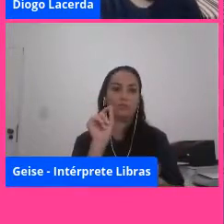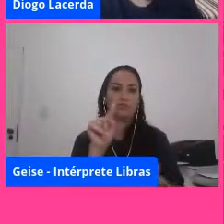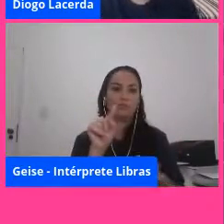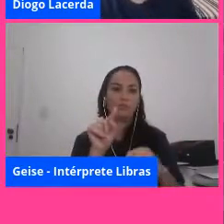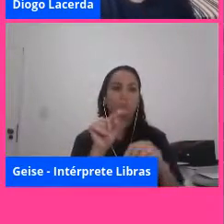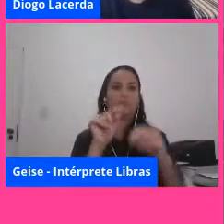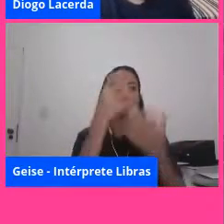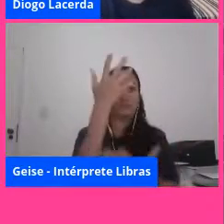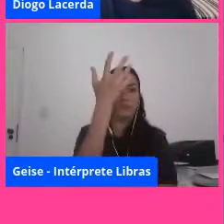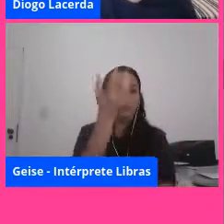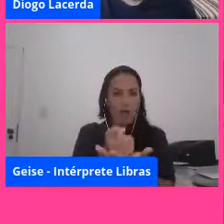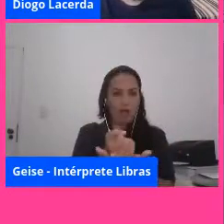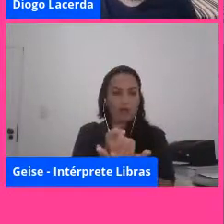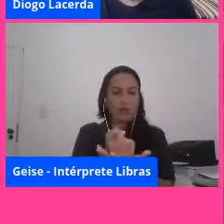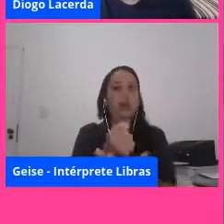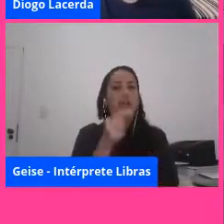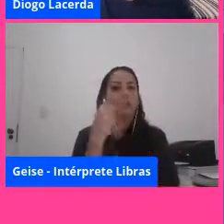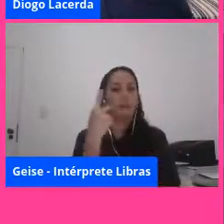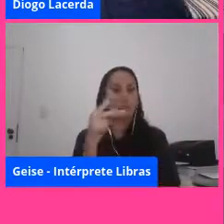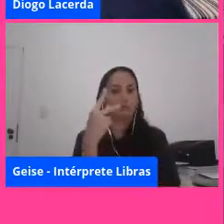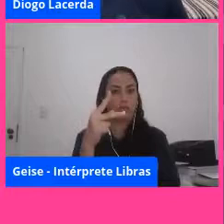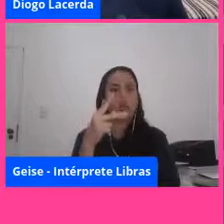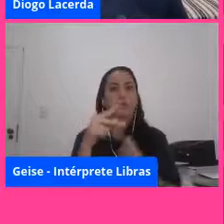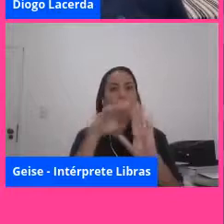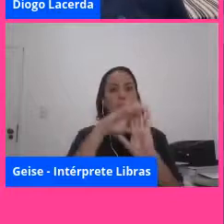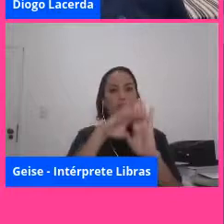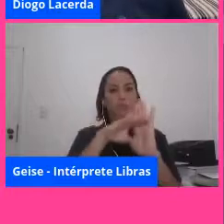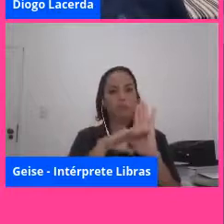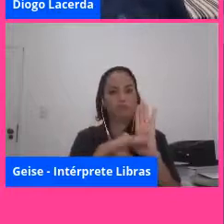ver essa tela e você vai baixar esse programa.